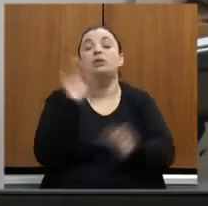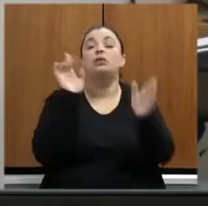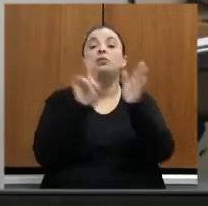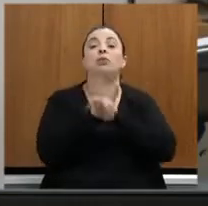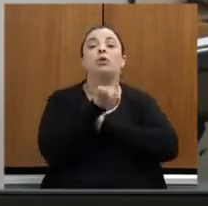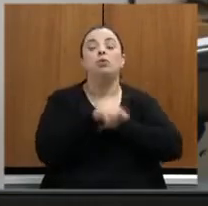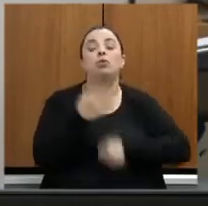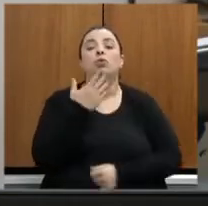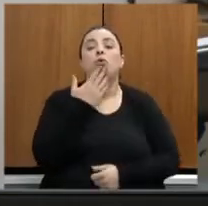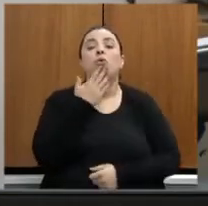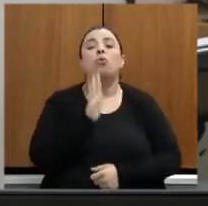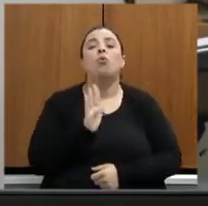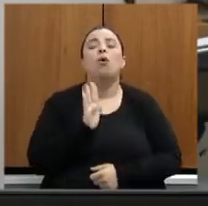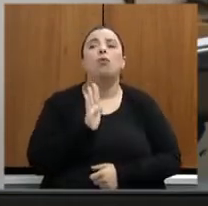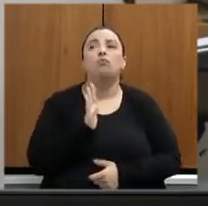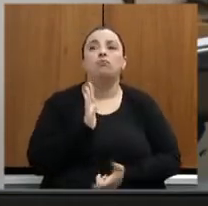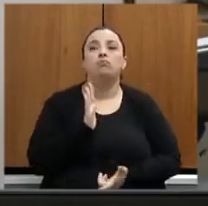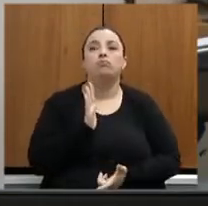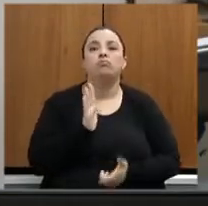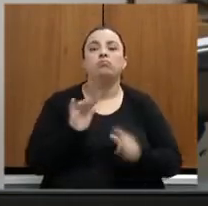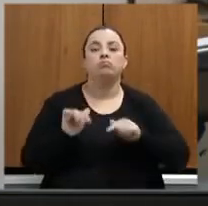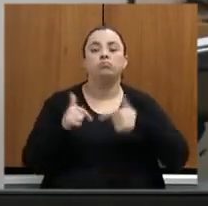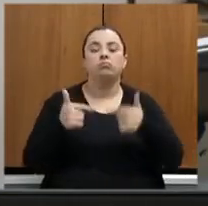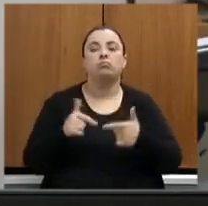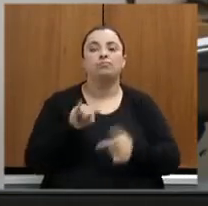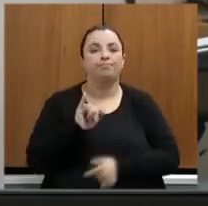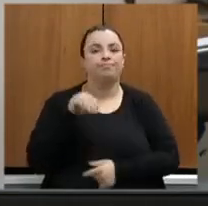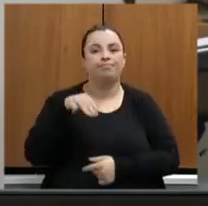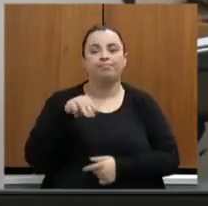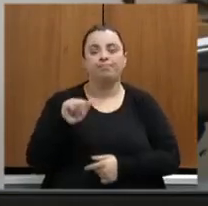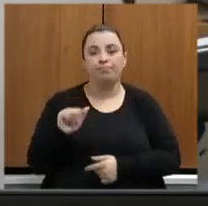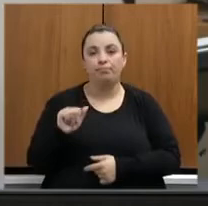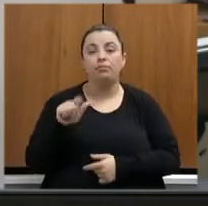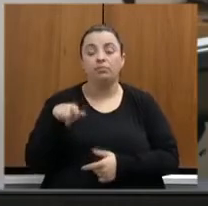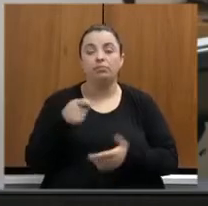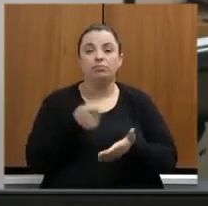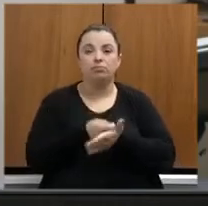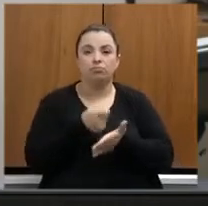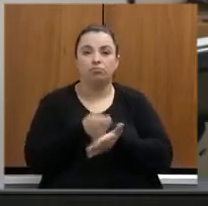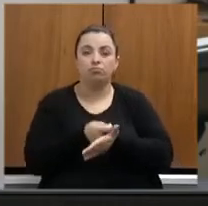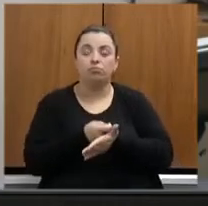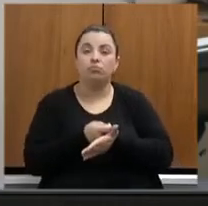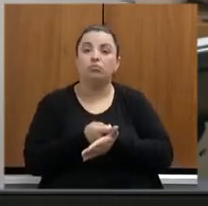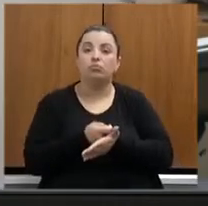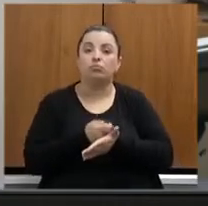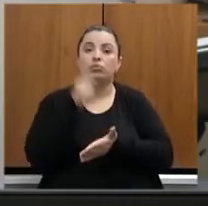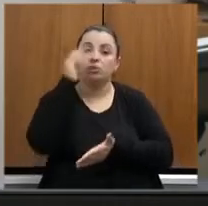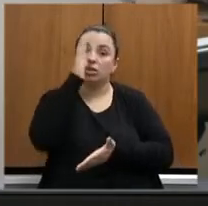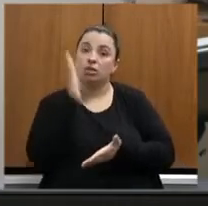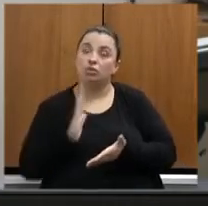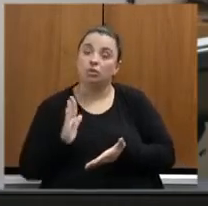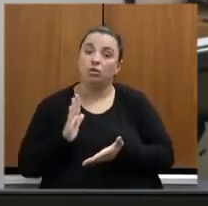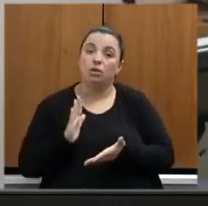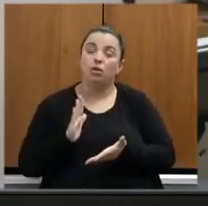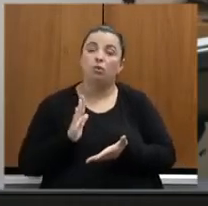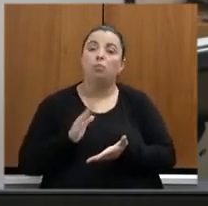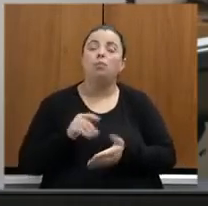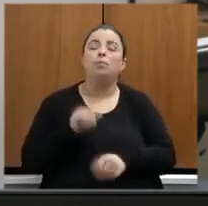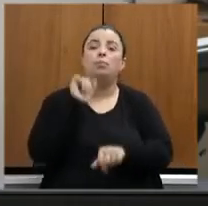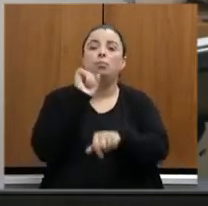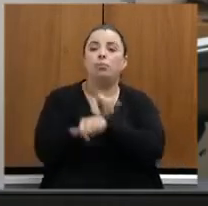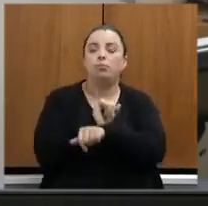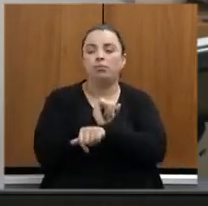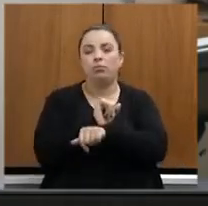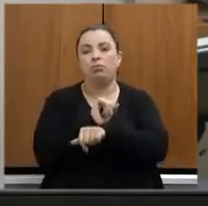e do Estado frente às exigências da certificação Nacional de erradicação da tuberculose e Brucelose